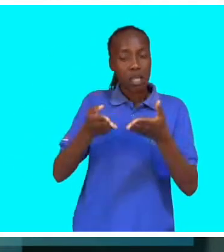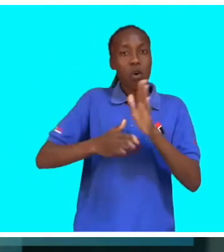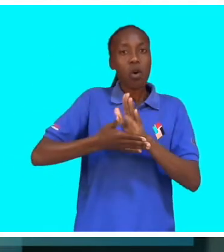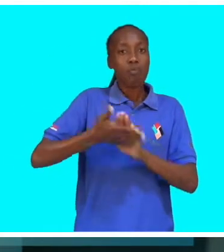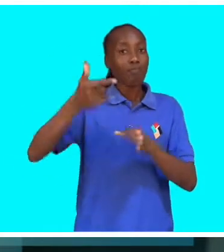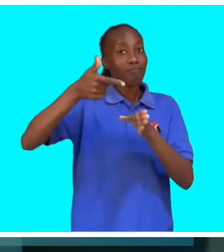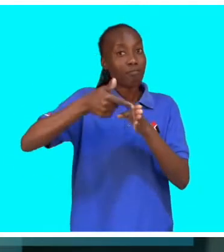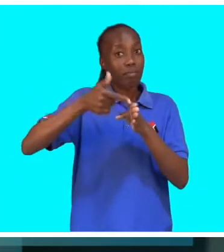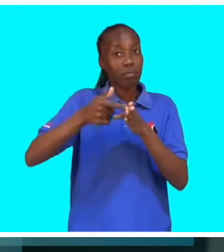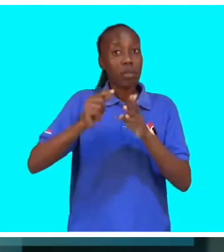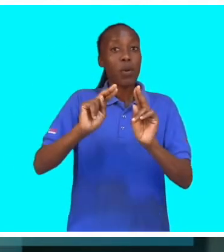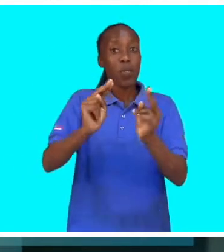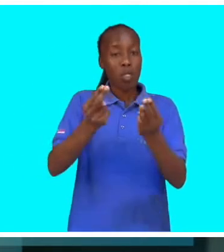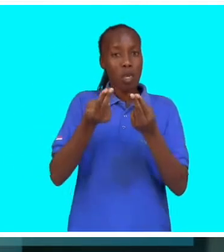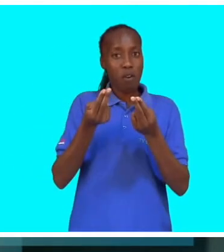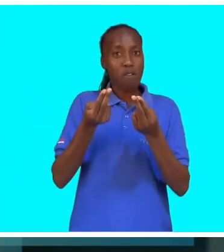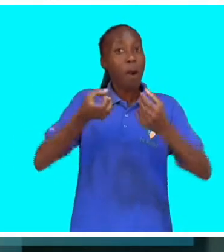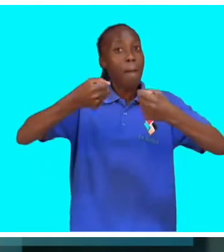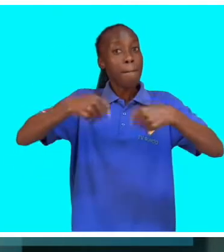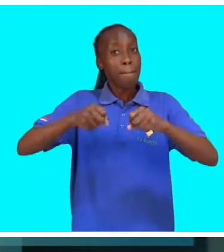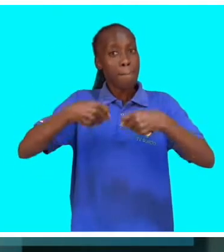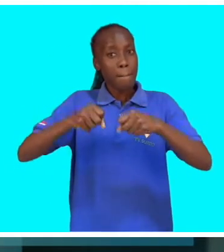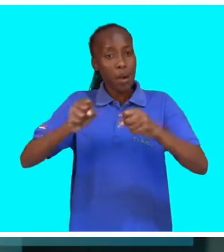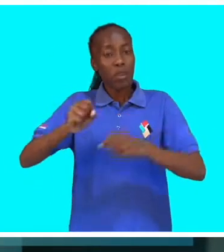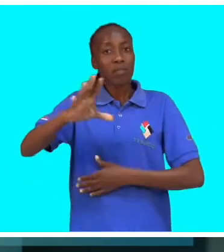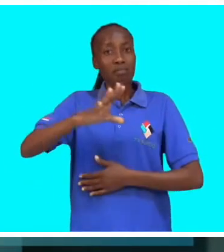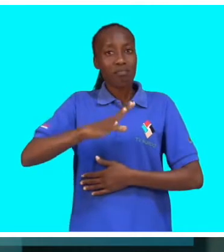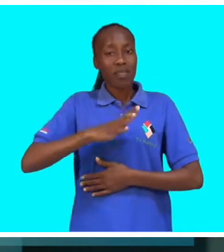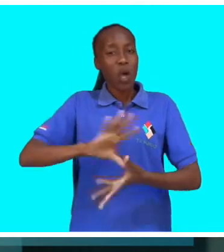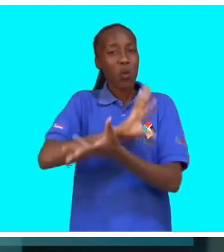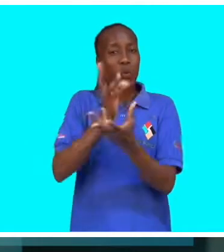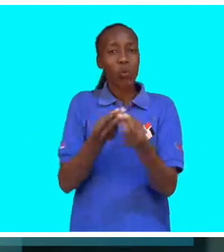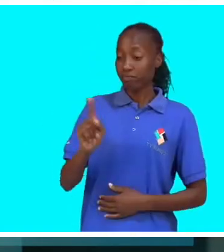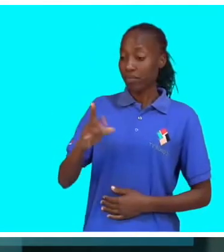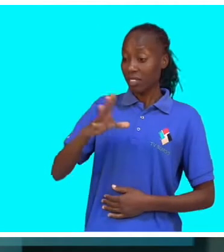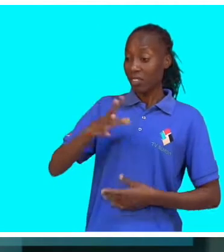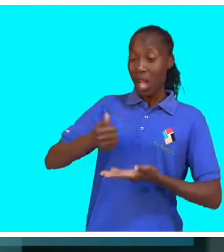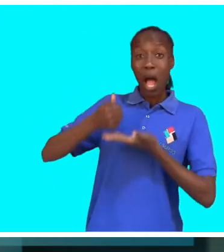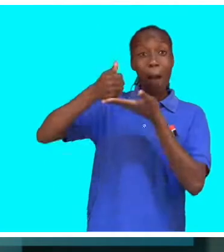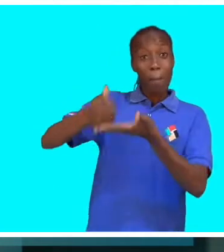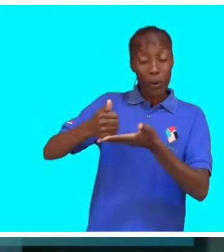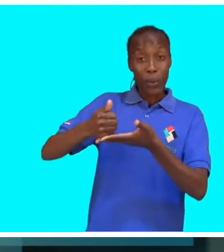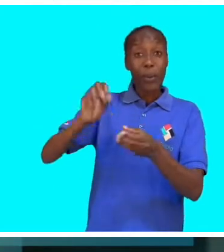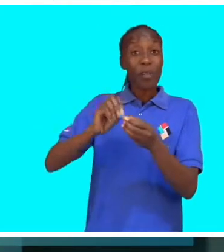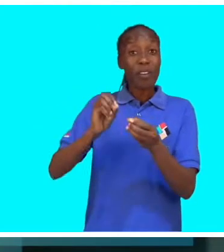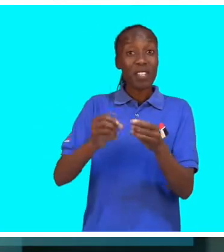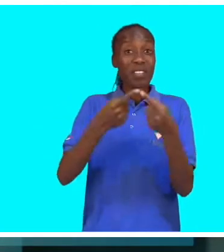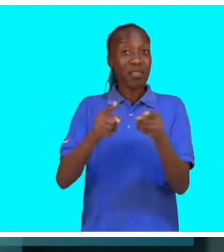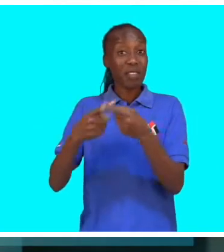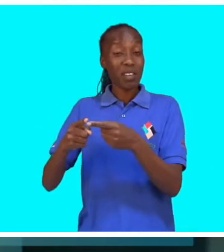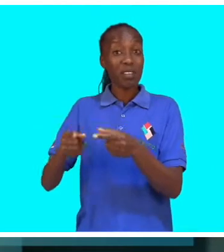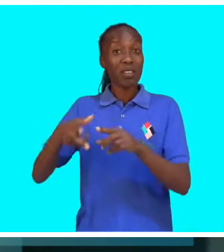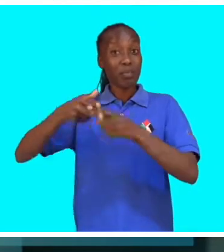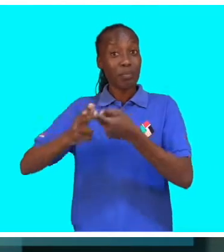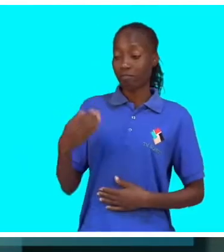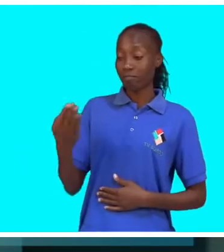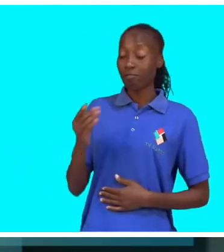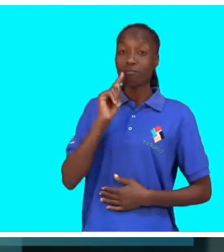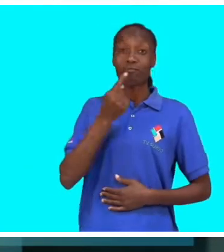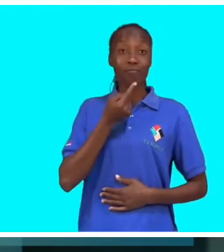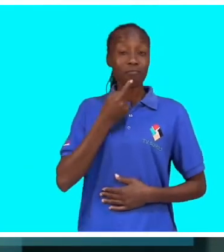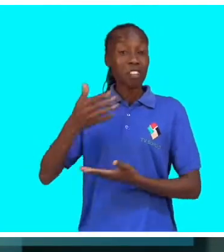para sortar e fazer uma moto. Sair é uma moto 3 giradas completa. E o Abdul tem dito apoio para fazer esse tipo de trabalho?